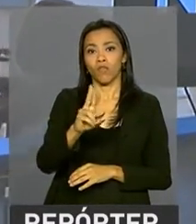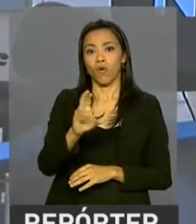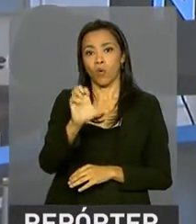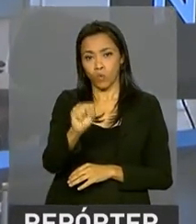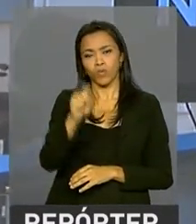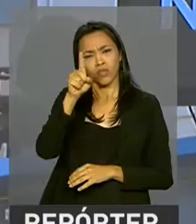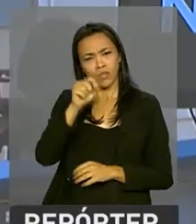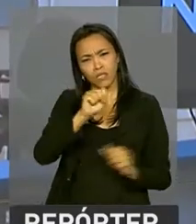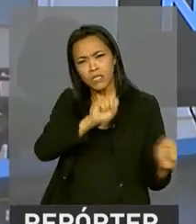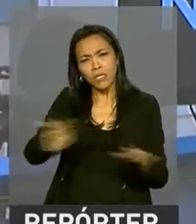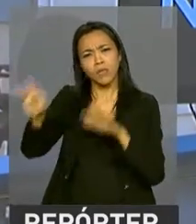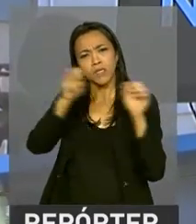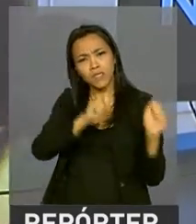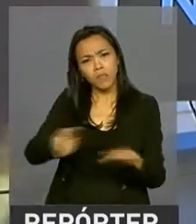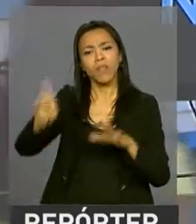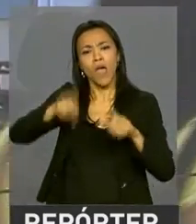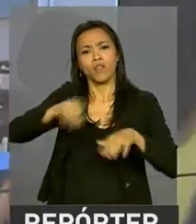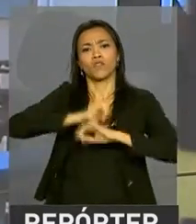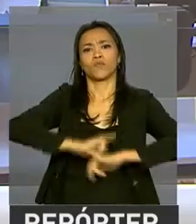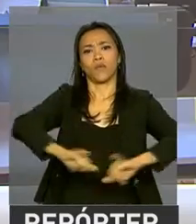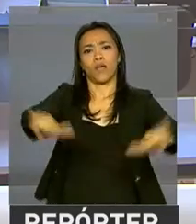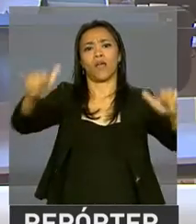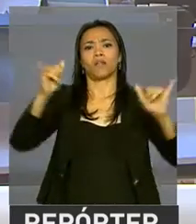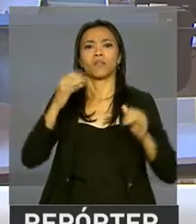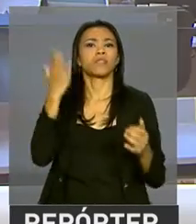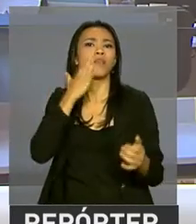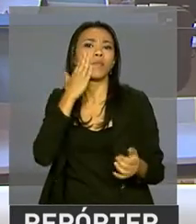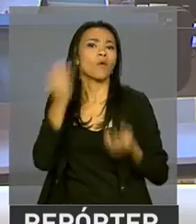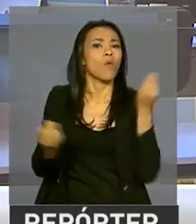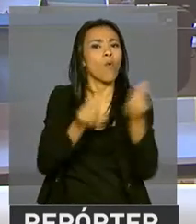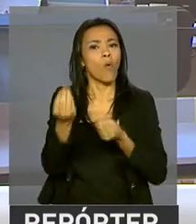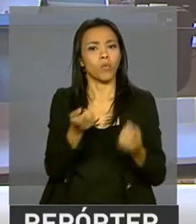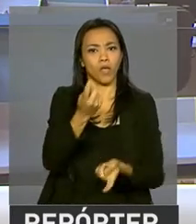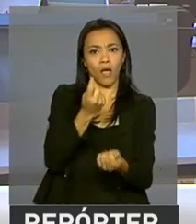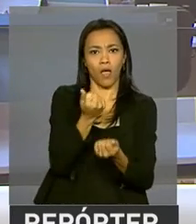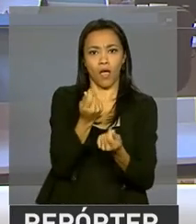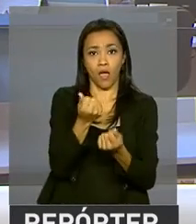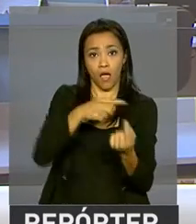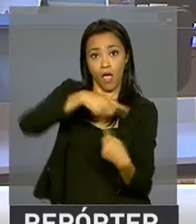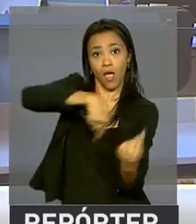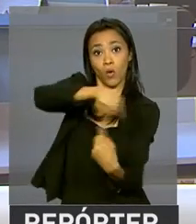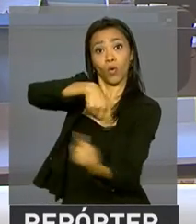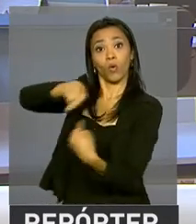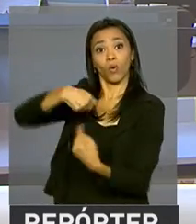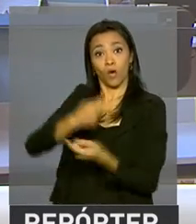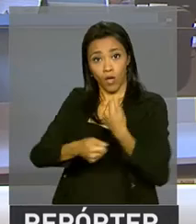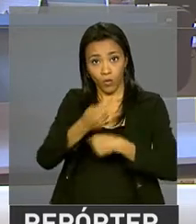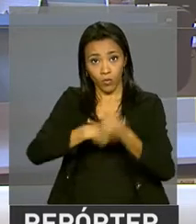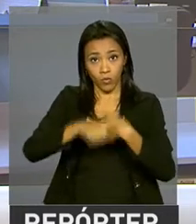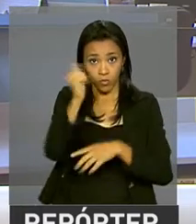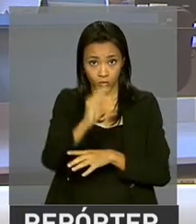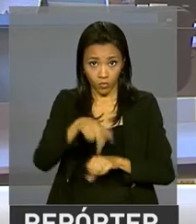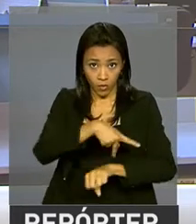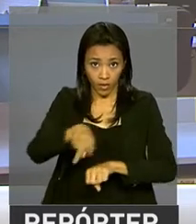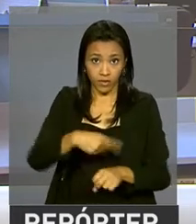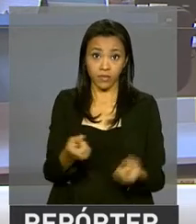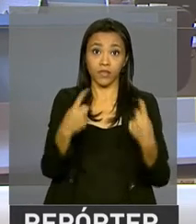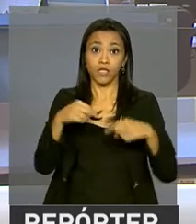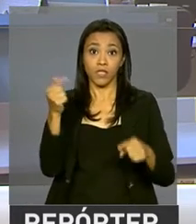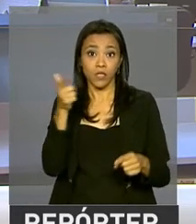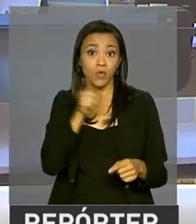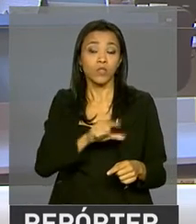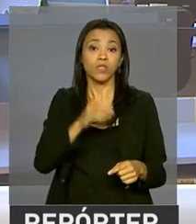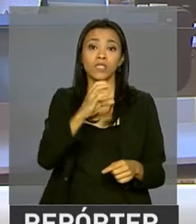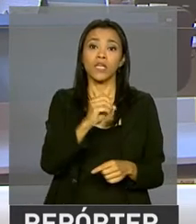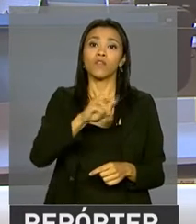para a economia do país em fevereiro a inflação oficial do país fechou em 0,33 por cento